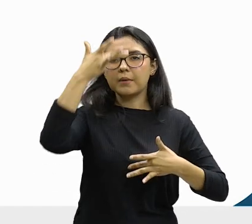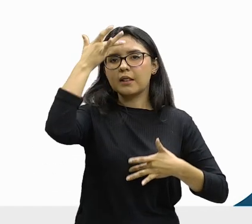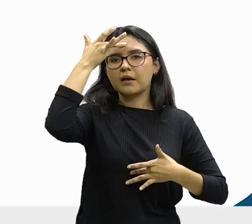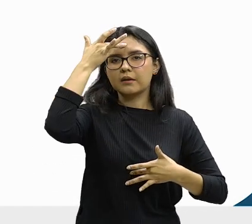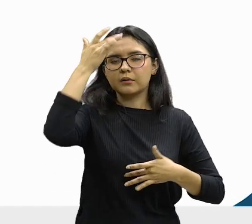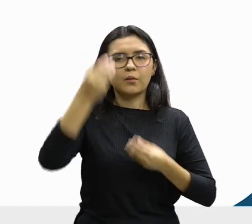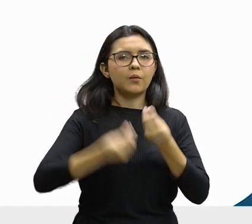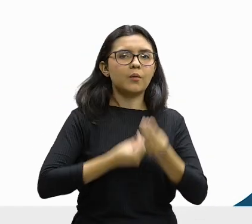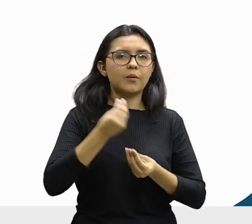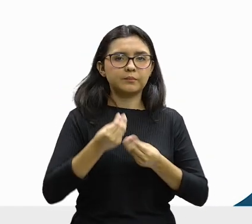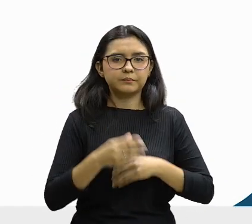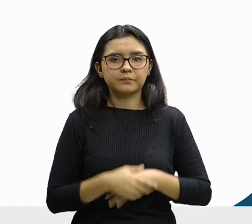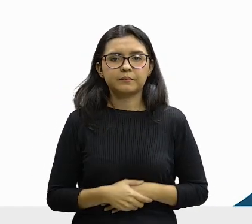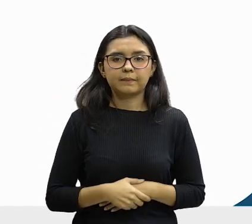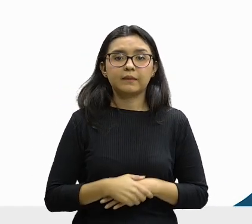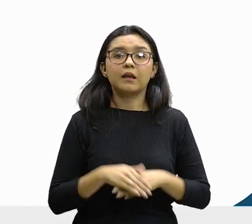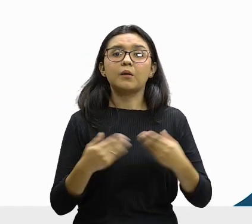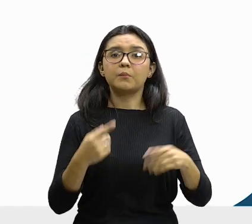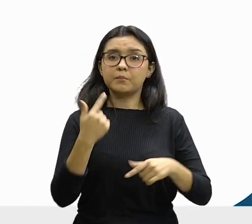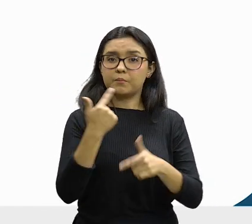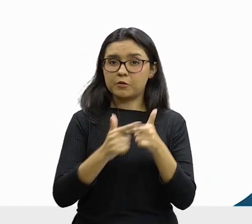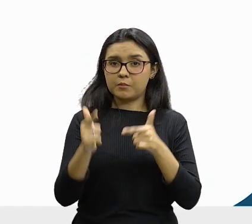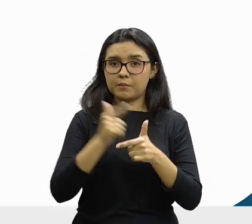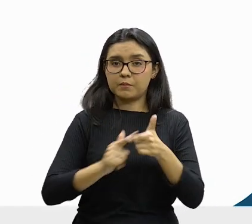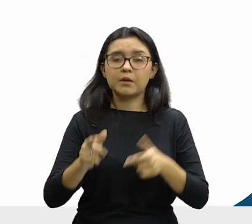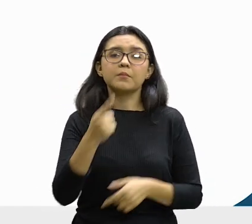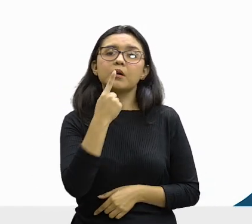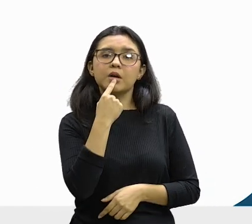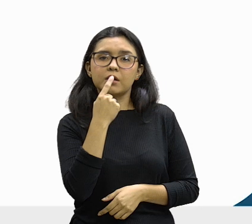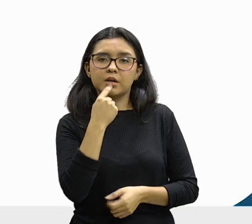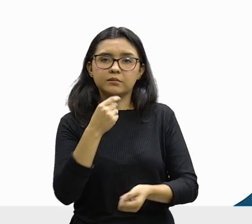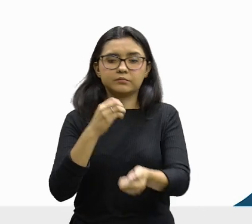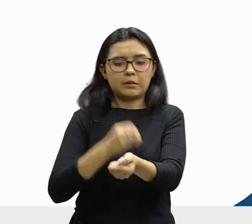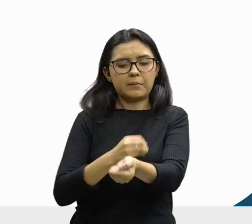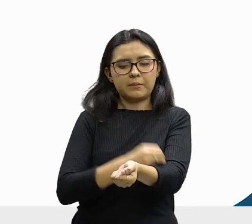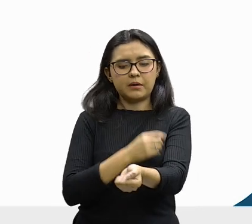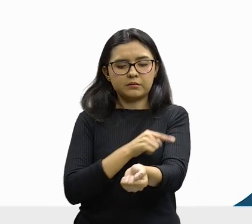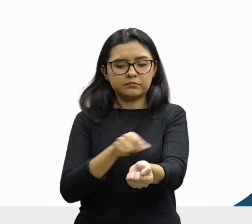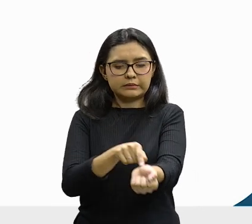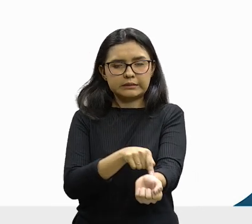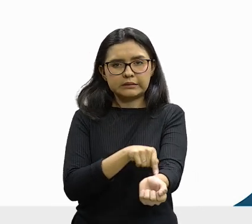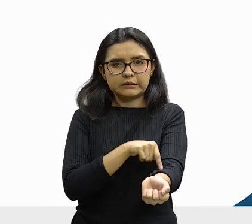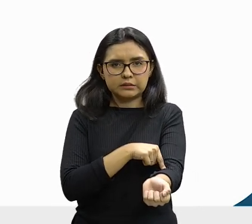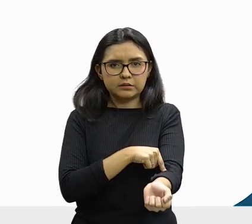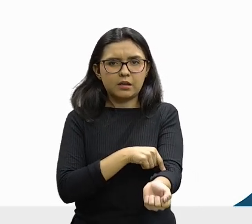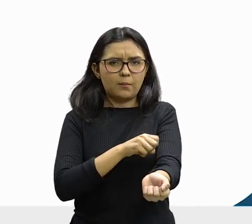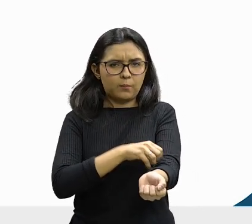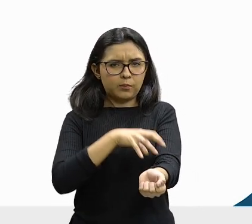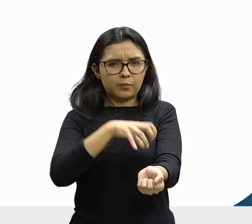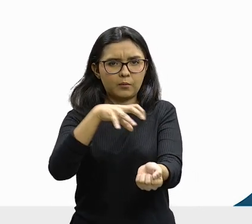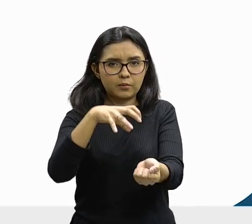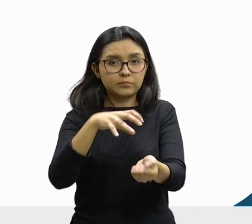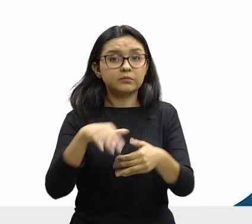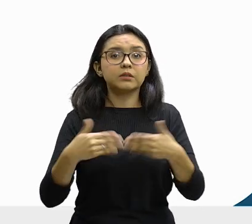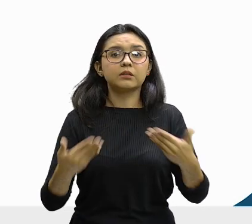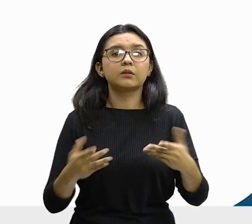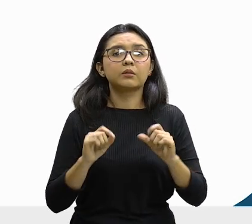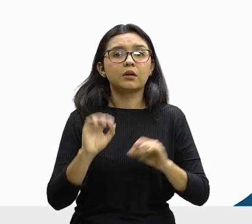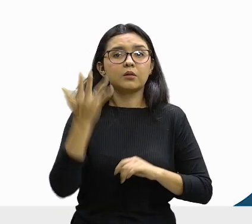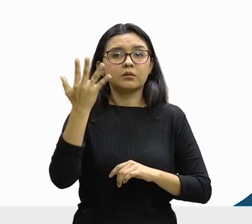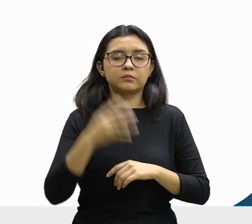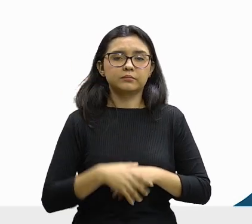ocorre com a ruptura das hemácias. Ocorre a hemólise, a hemácia explode e nesse momento